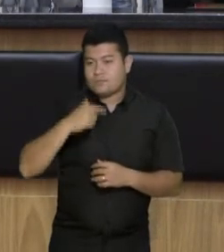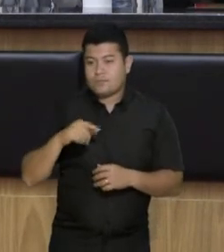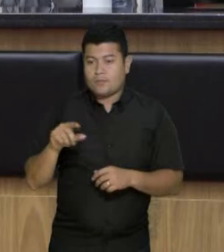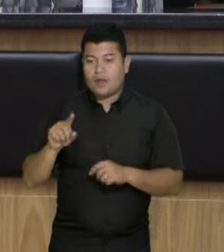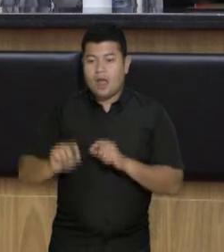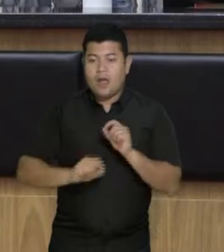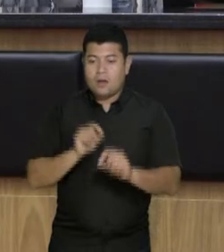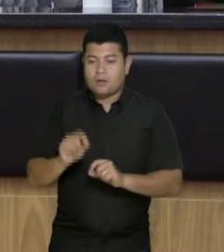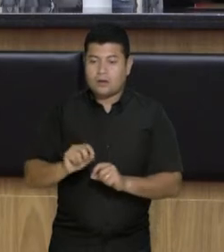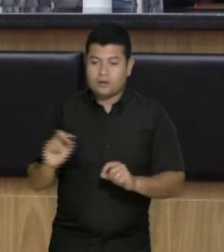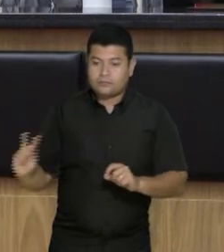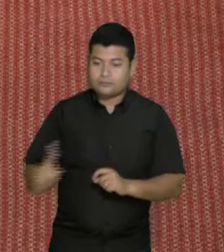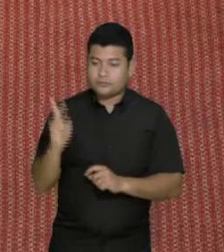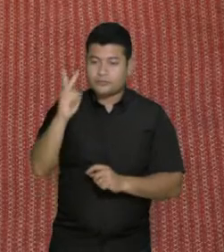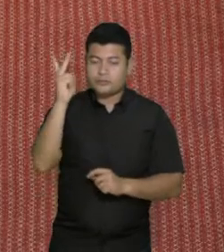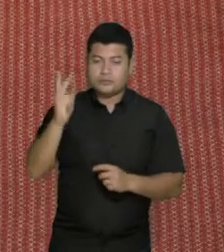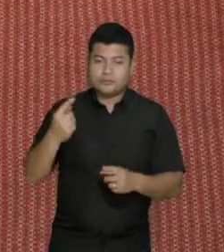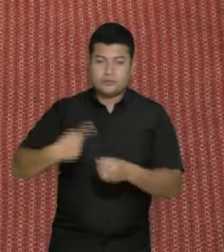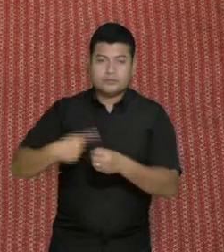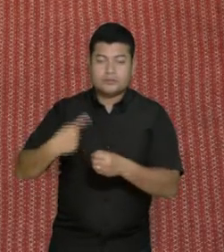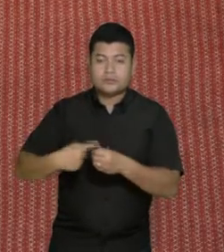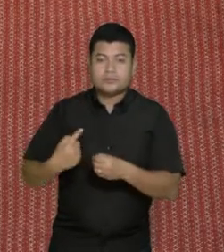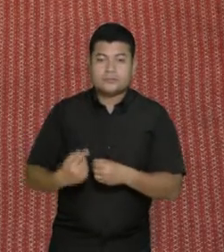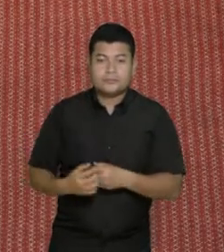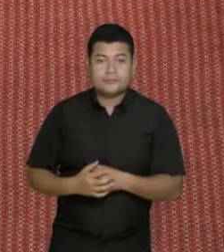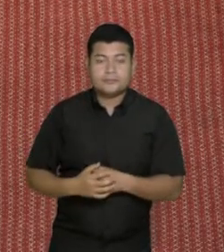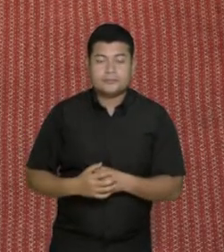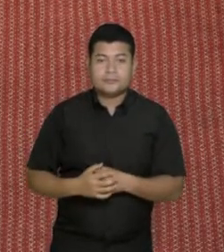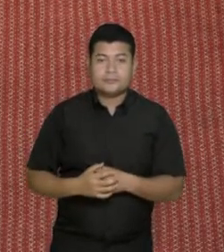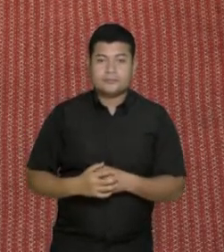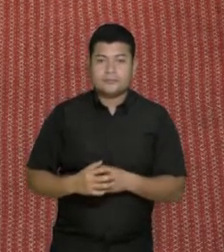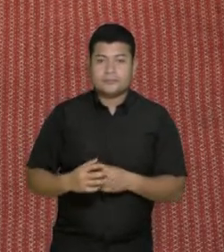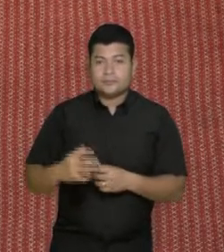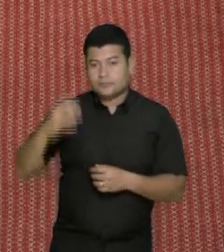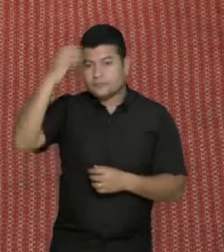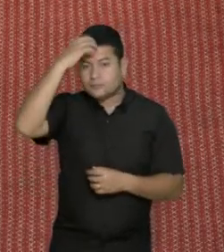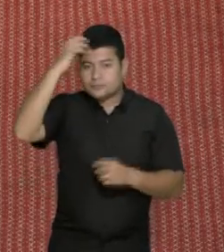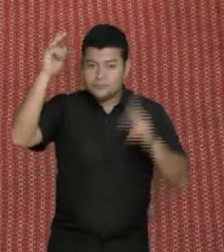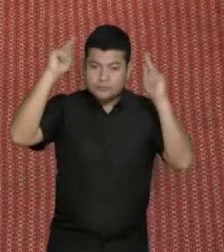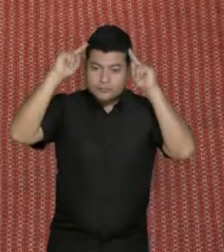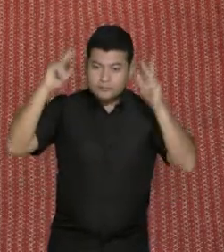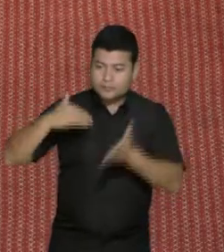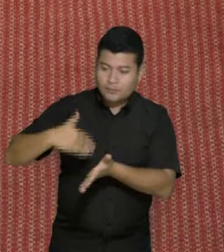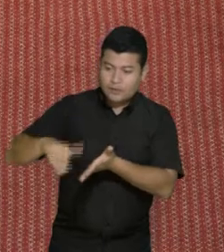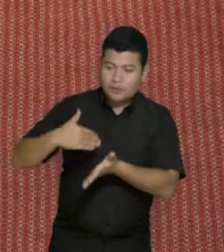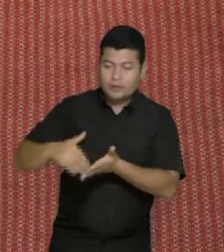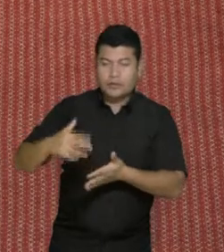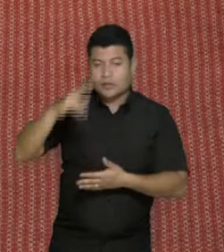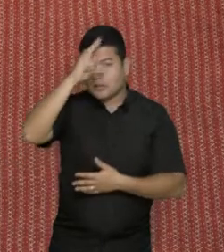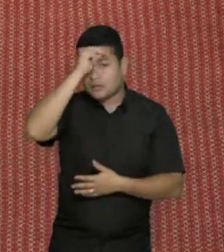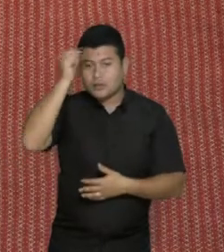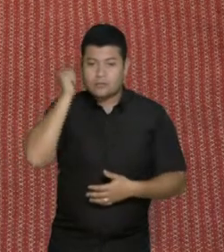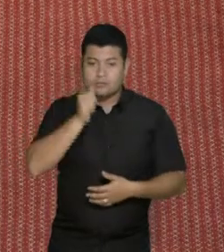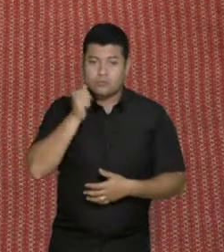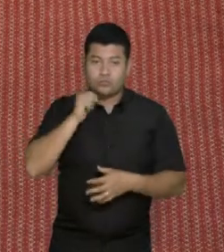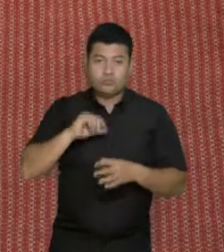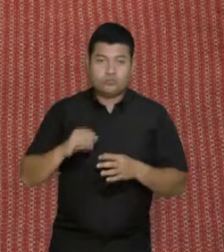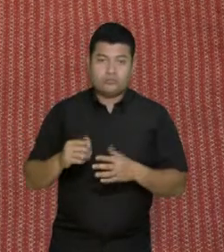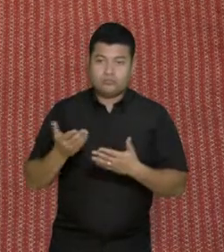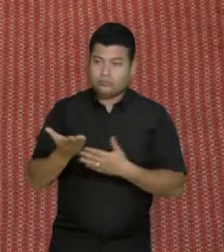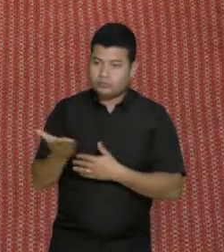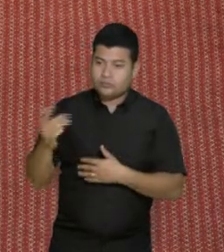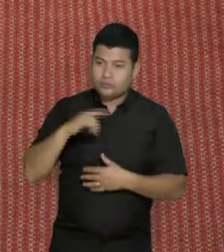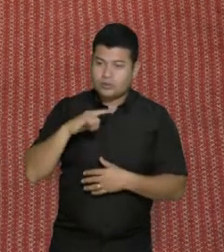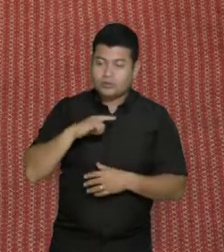seus municípios. Prefeita, rainha, princesa, secretárias, né, vocês têm muito em comum com essa festa e com essa